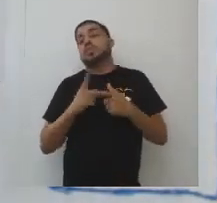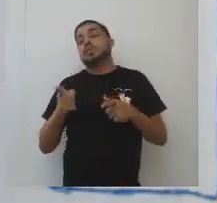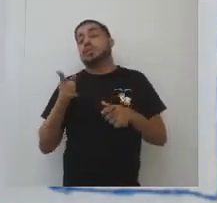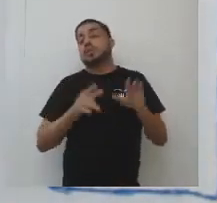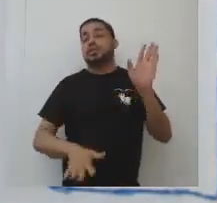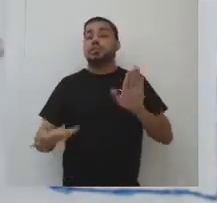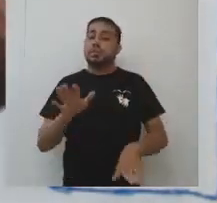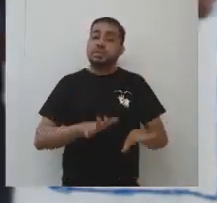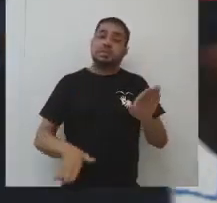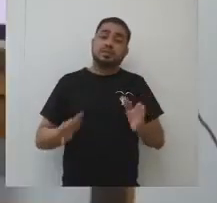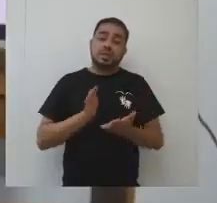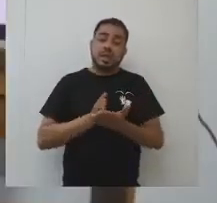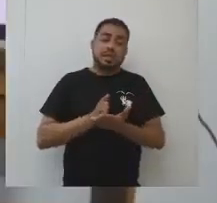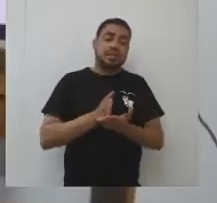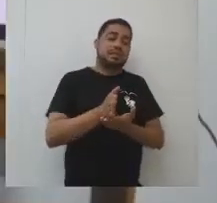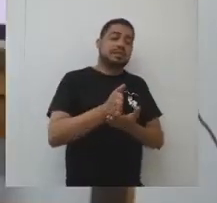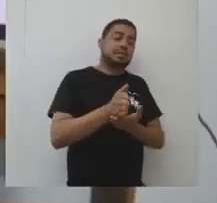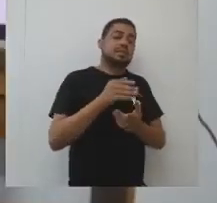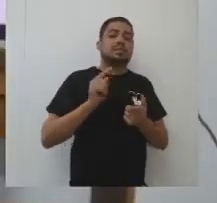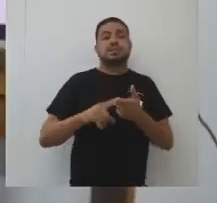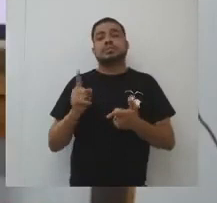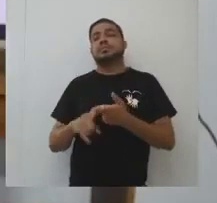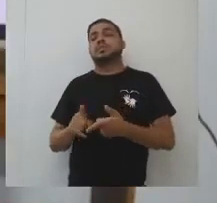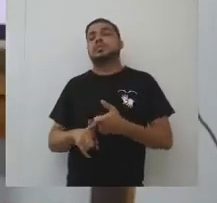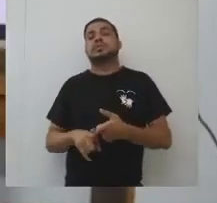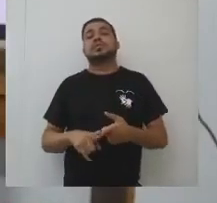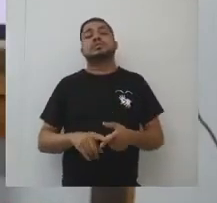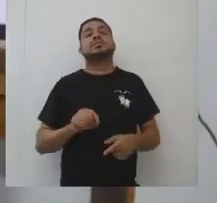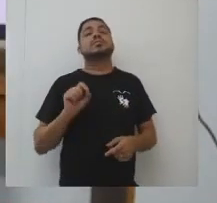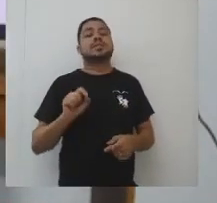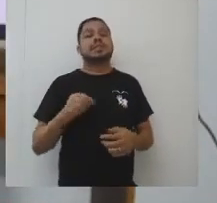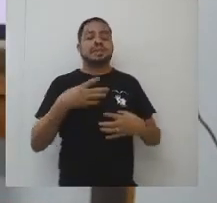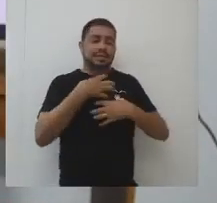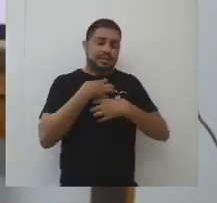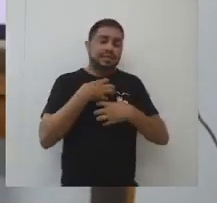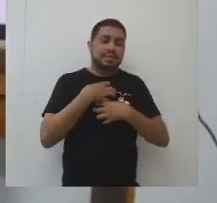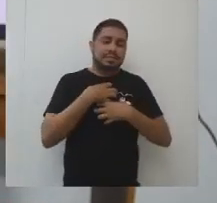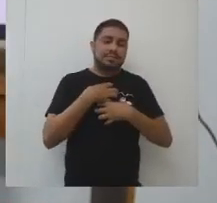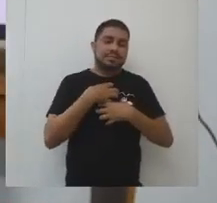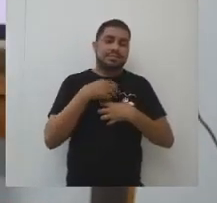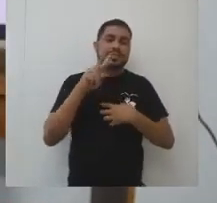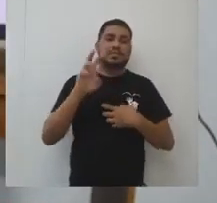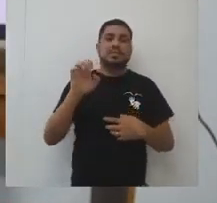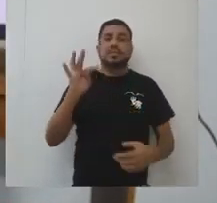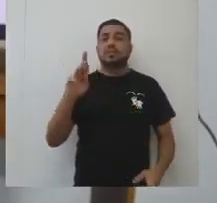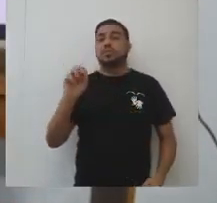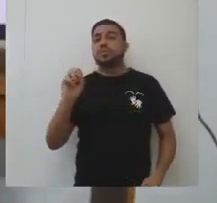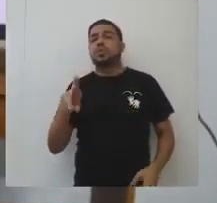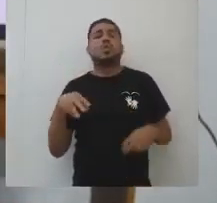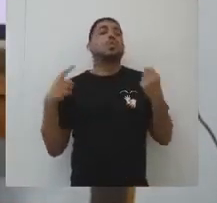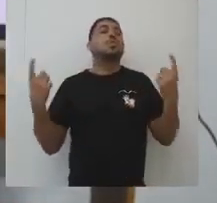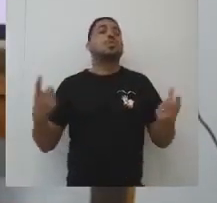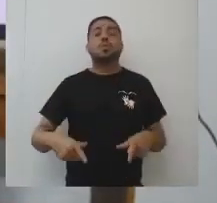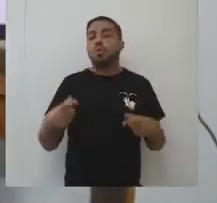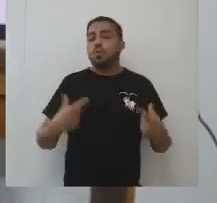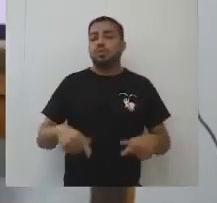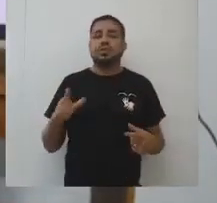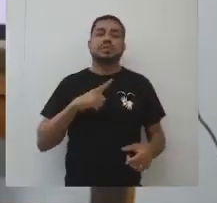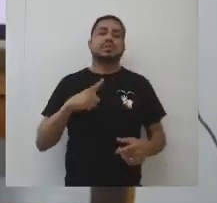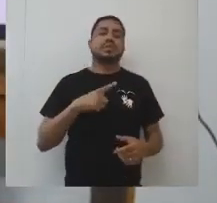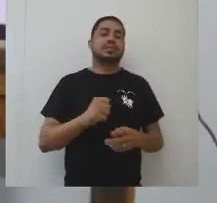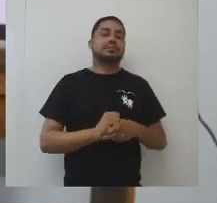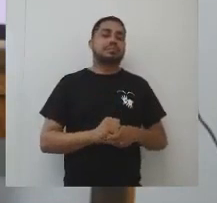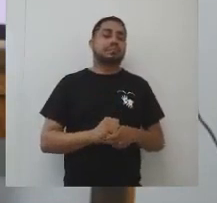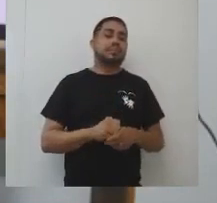ter cuidado com a direção e tem que ter cuidado com o quê? Sentido do vetor. Quer dizer, onde está o vetor resultante?